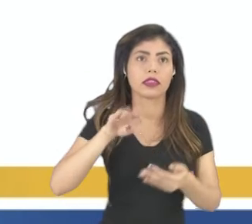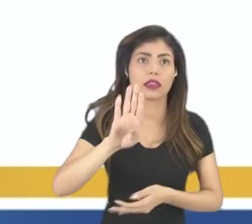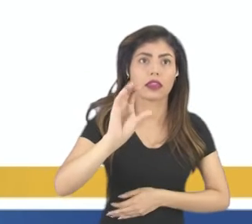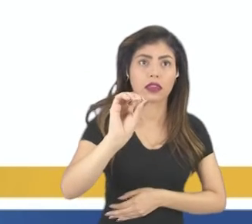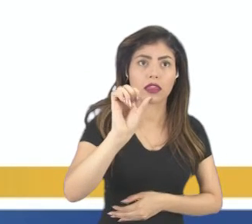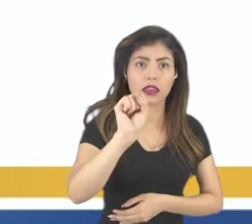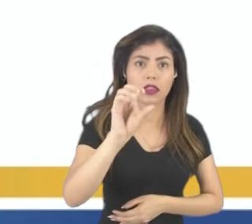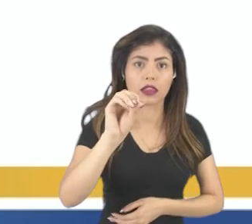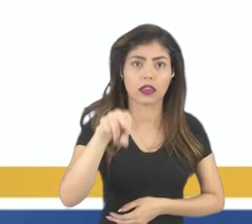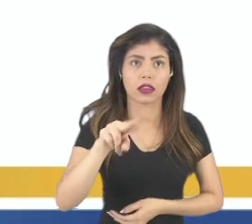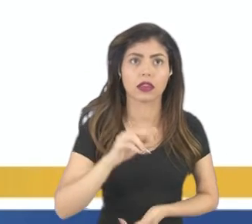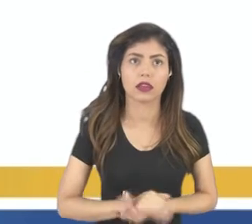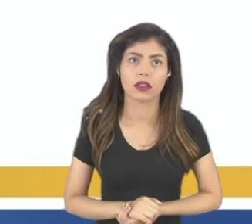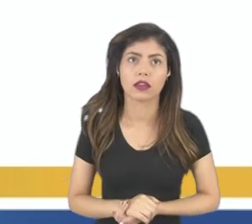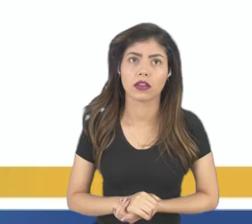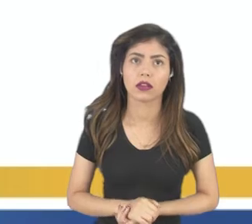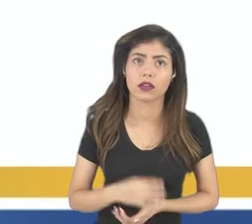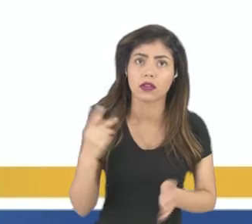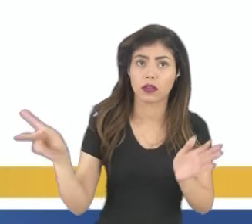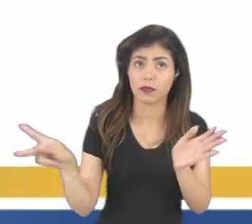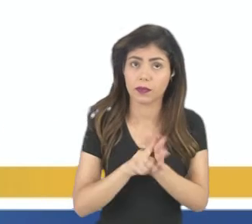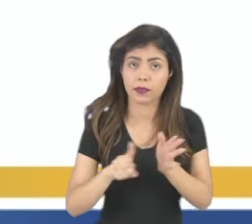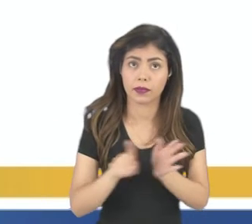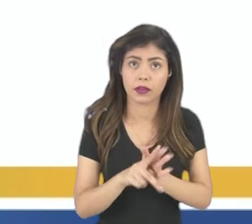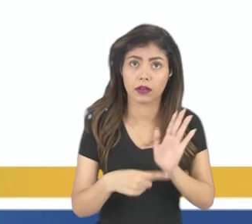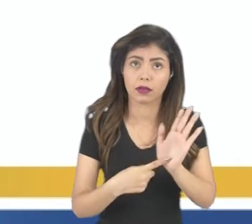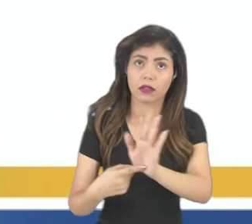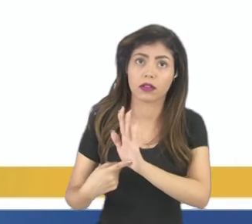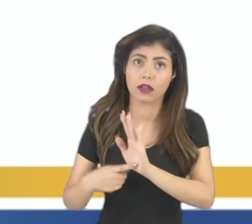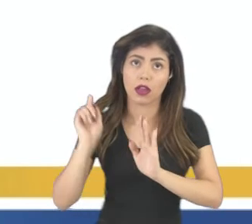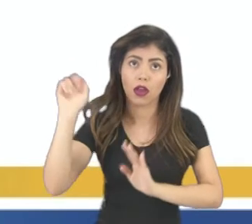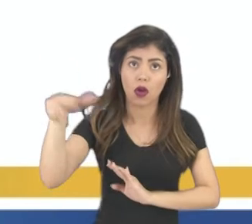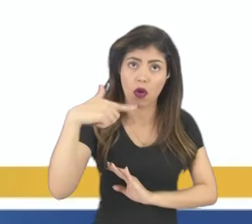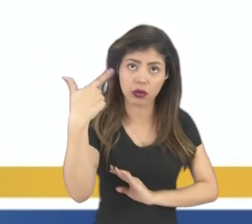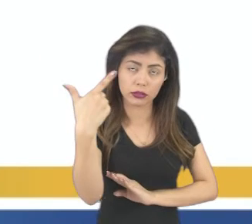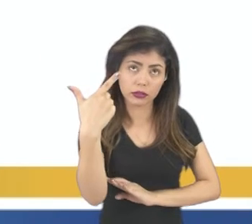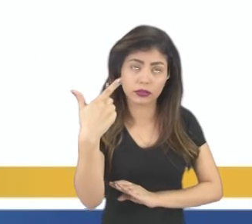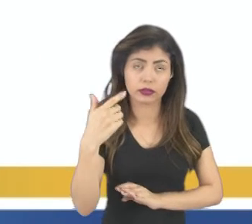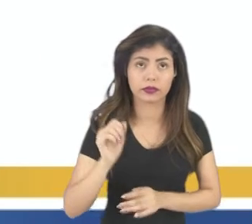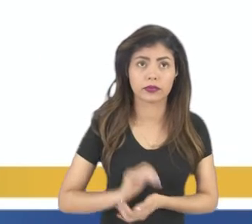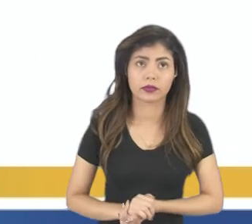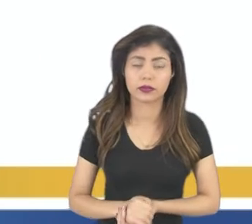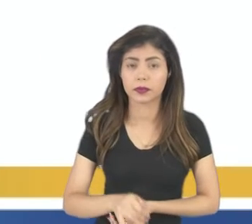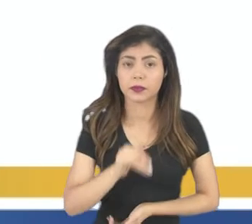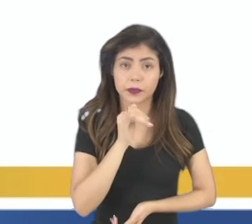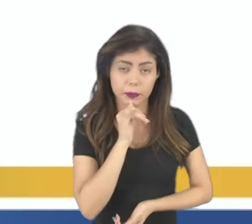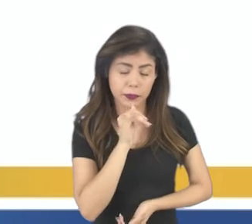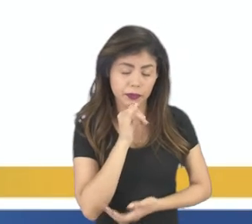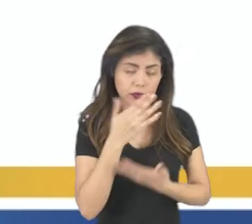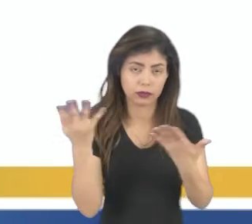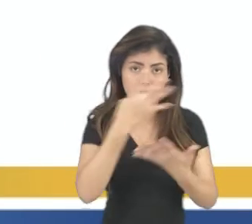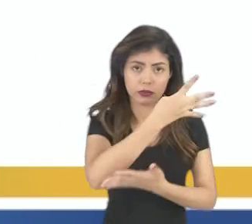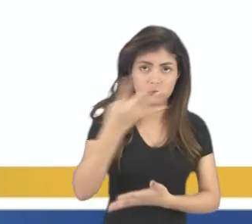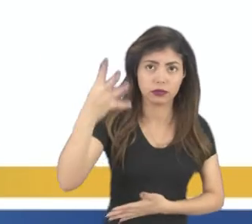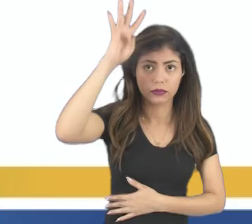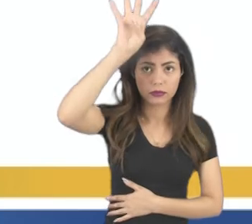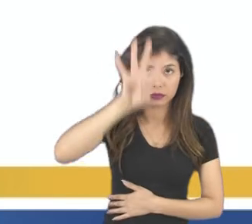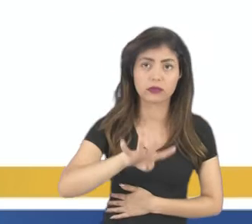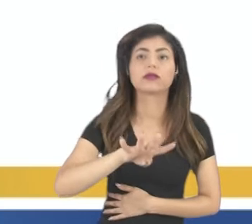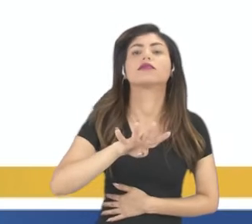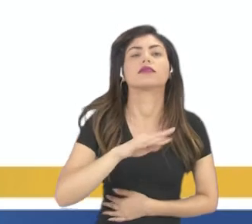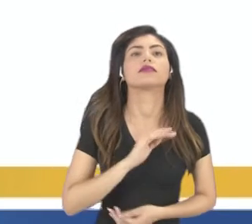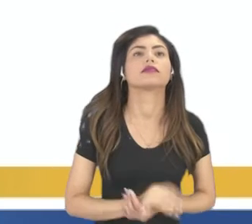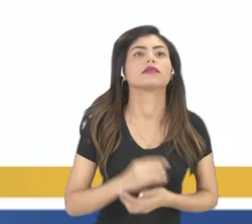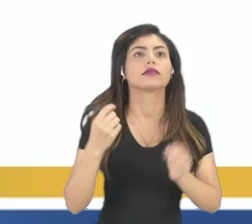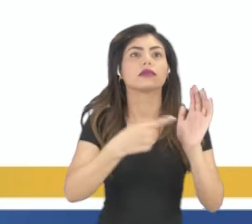com os vossos o Bóson de rigues cujo papel é notar outros de massa então trouxe uma tabela aqui e